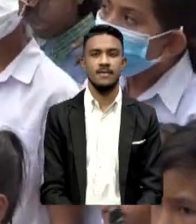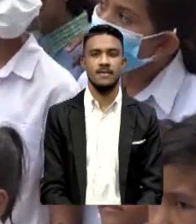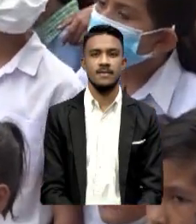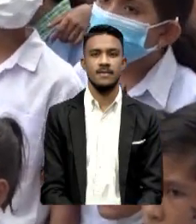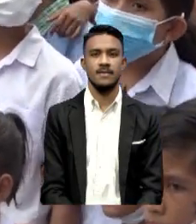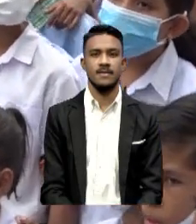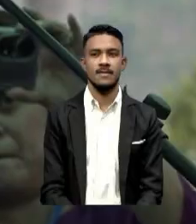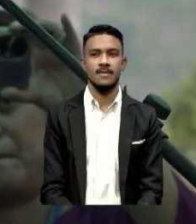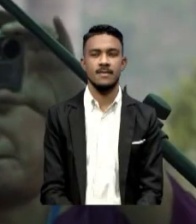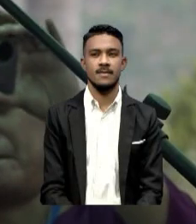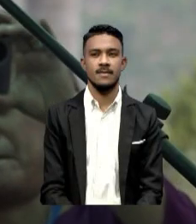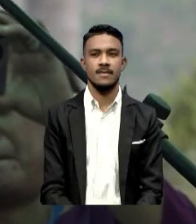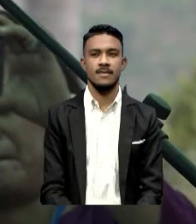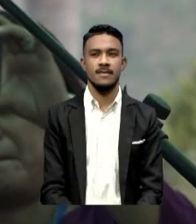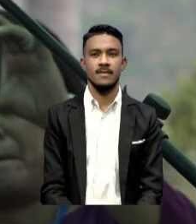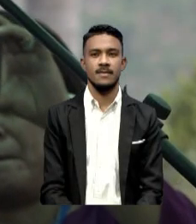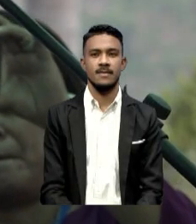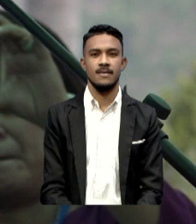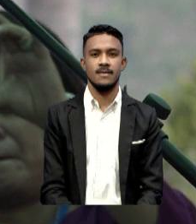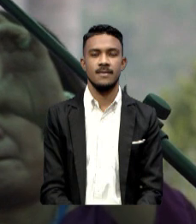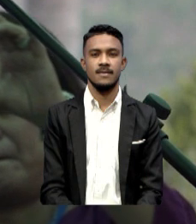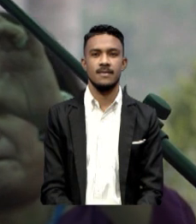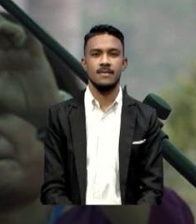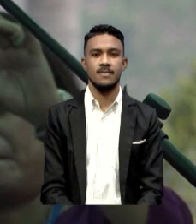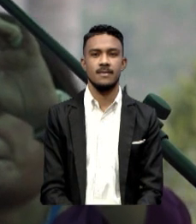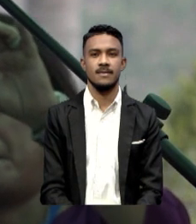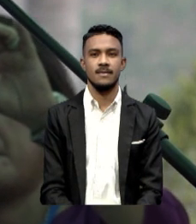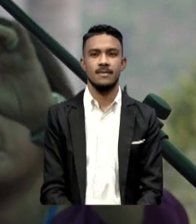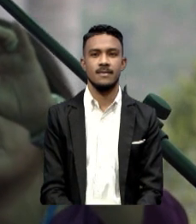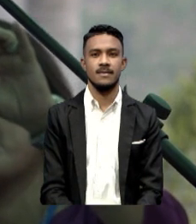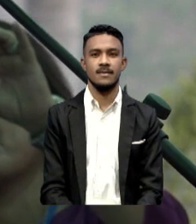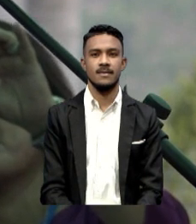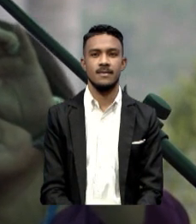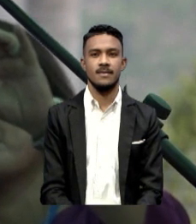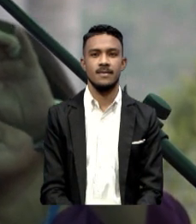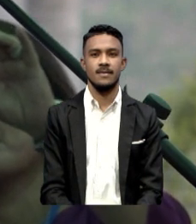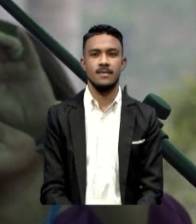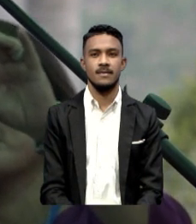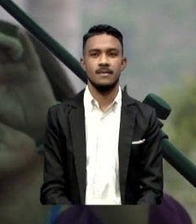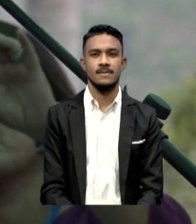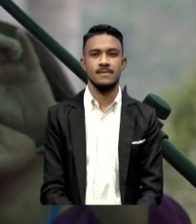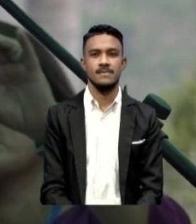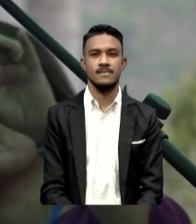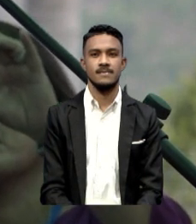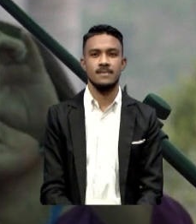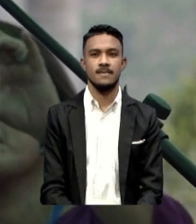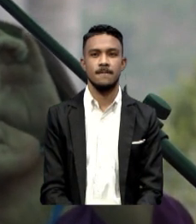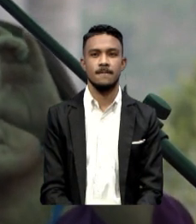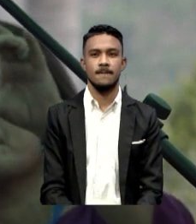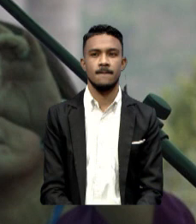a cultura de ler. E o livro é muito